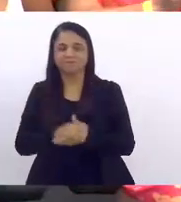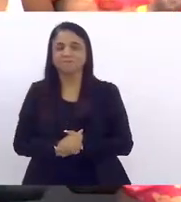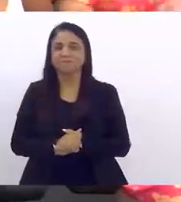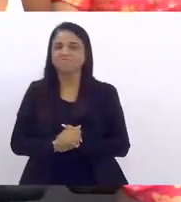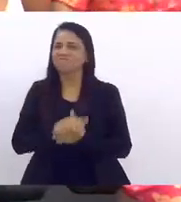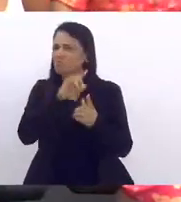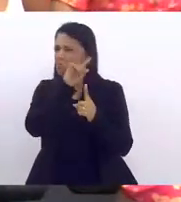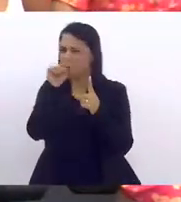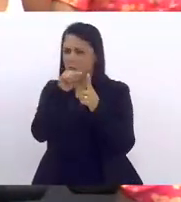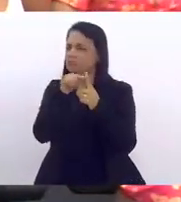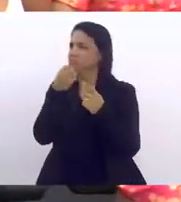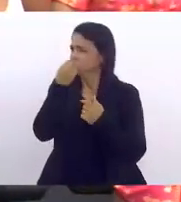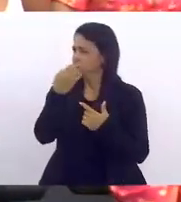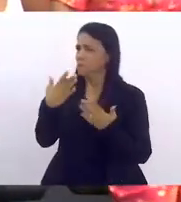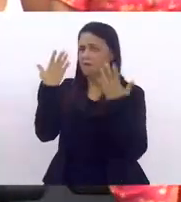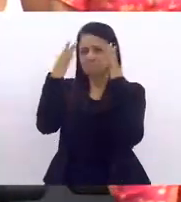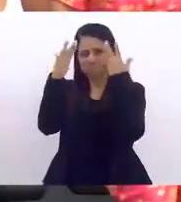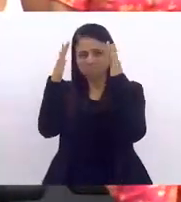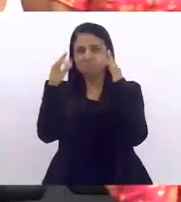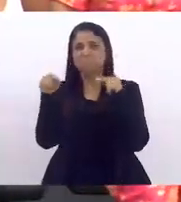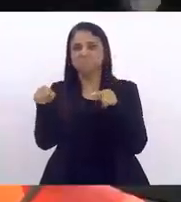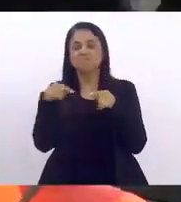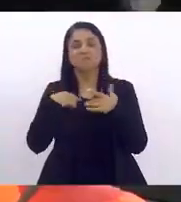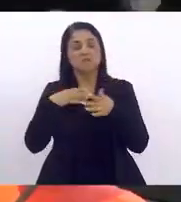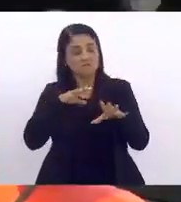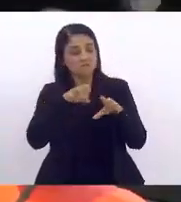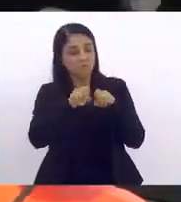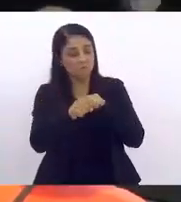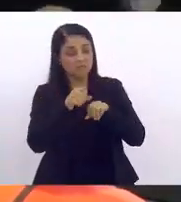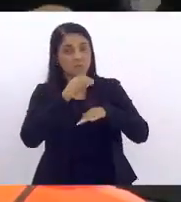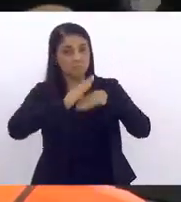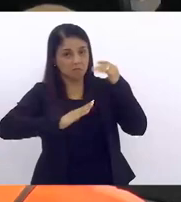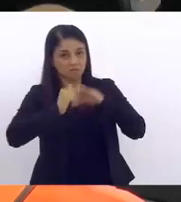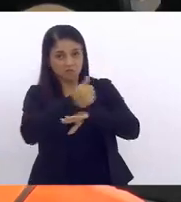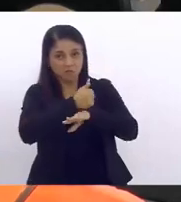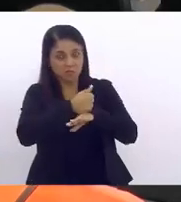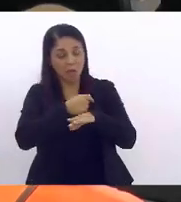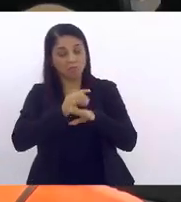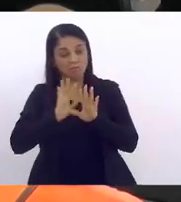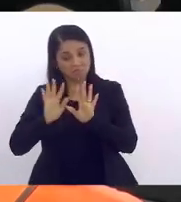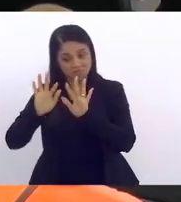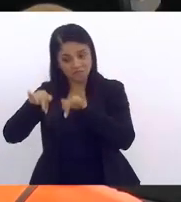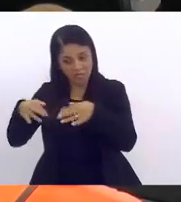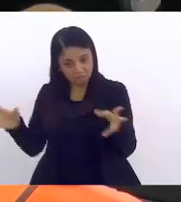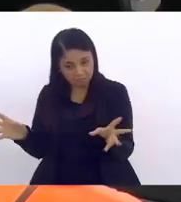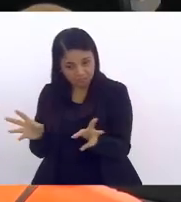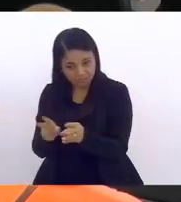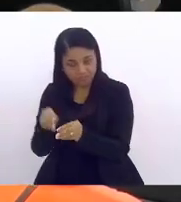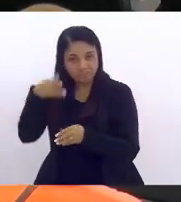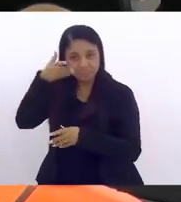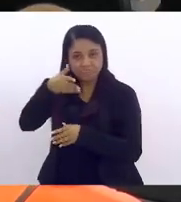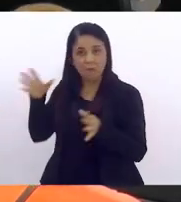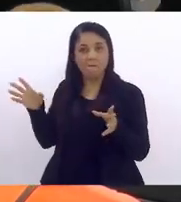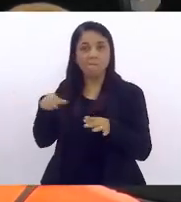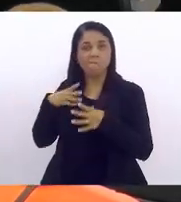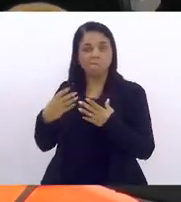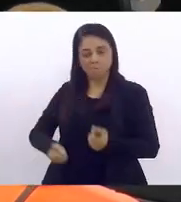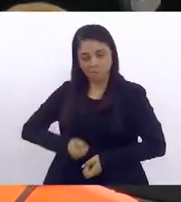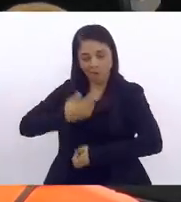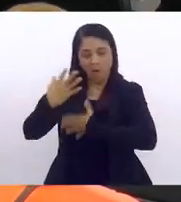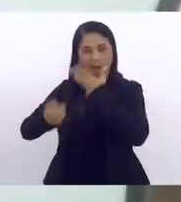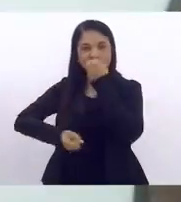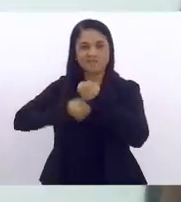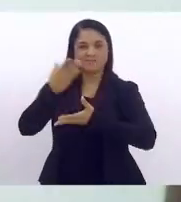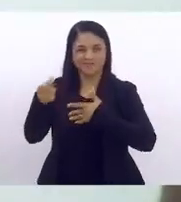Muito objetivo, começou com a formação profissional e terminou poético, tópico. Muito bem. Não é